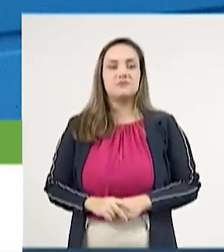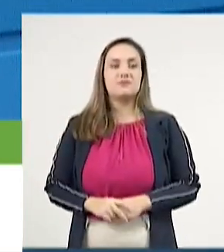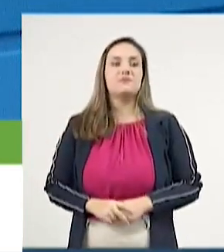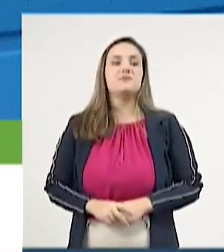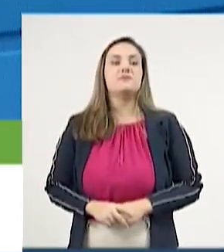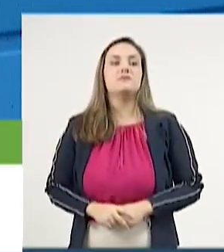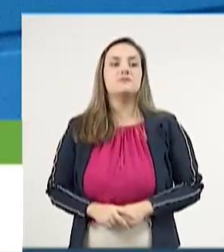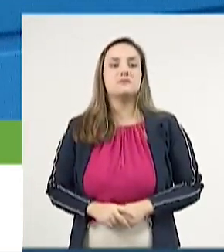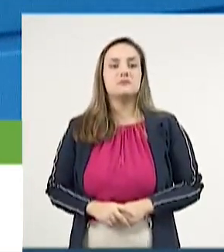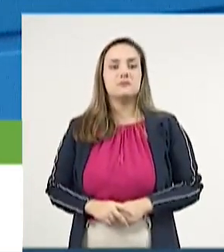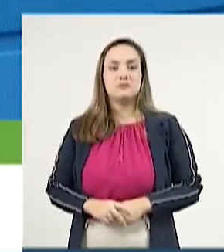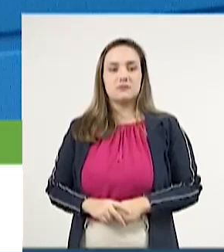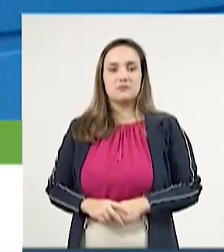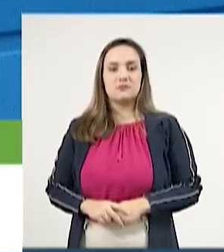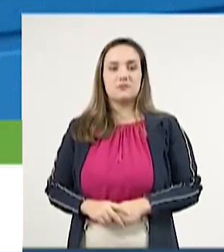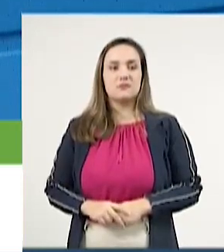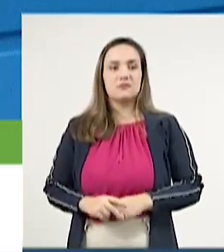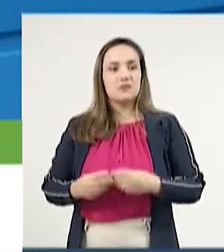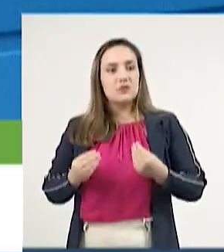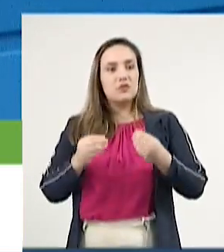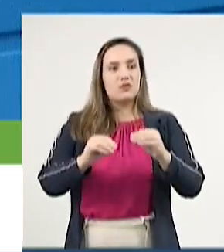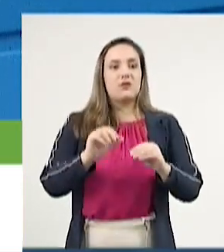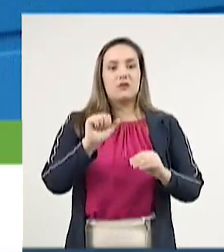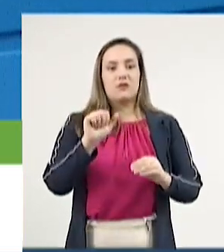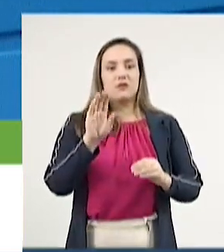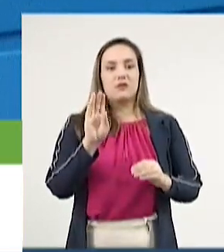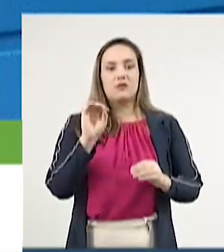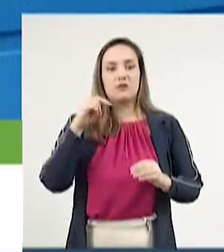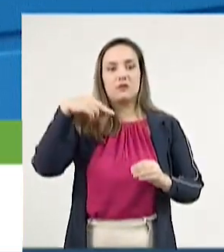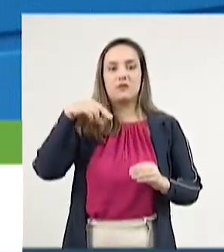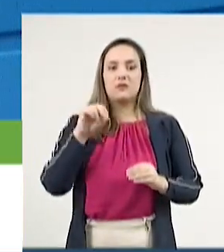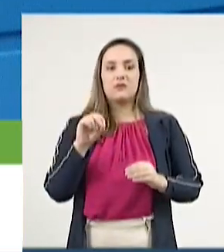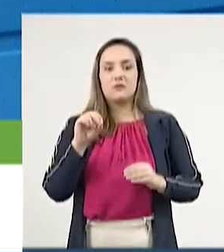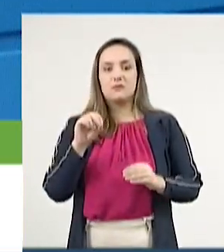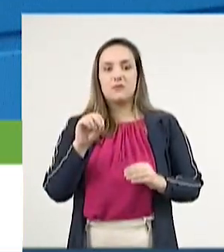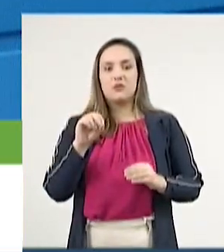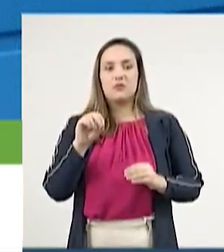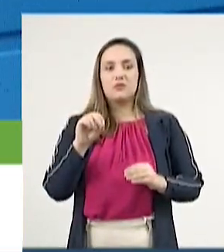de implantação de um abono, ou seria um auxílio saúde.